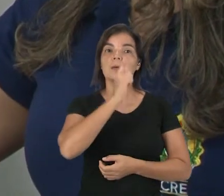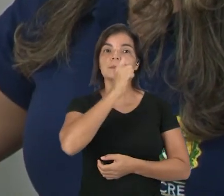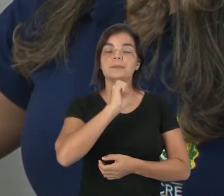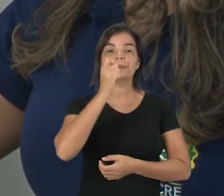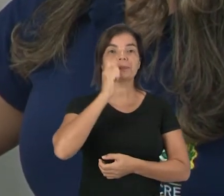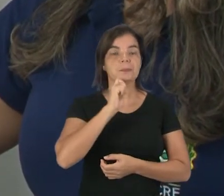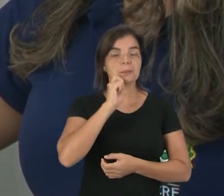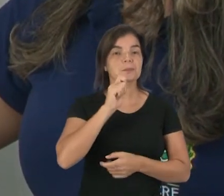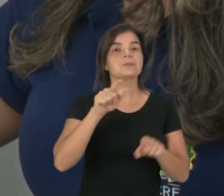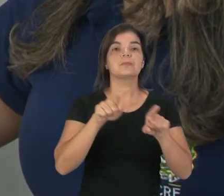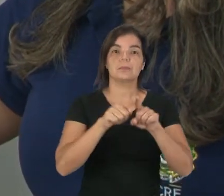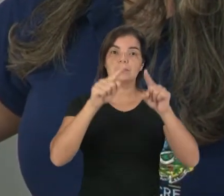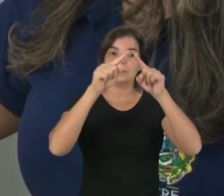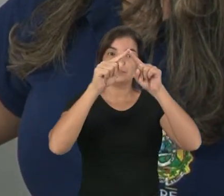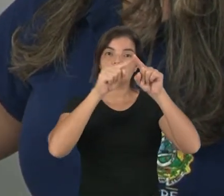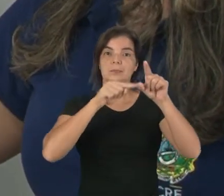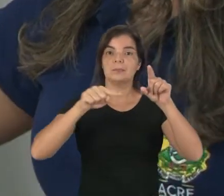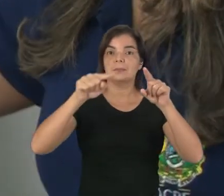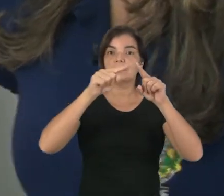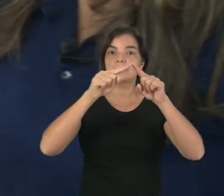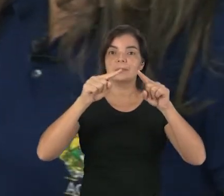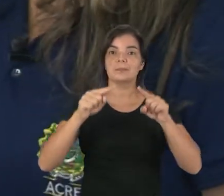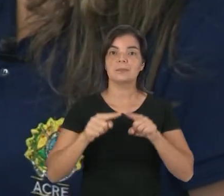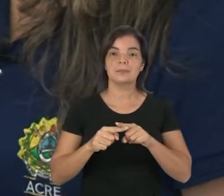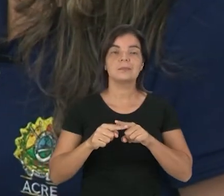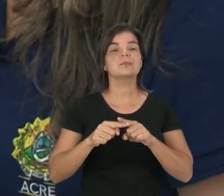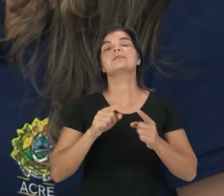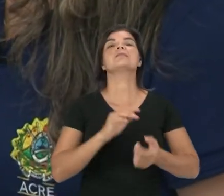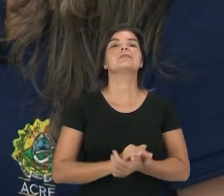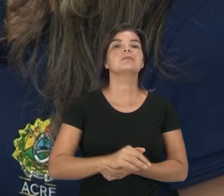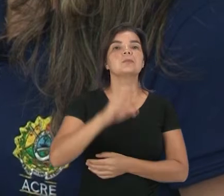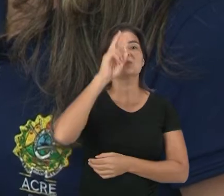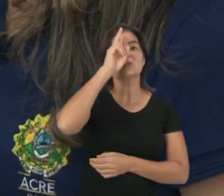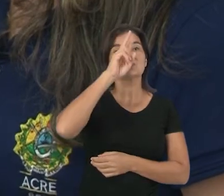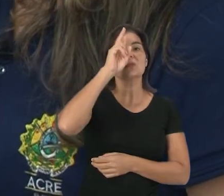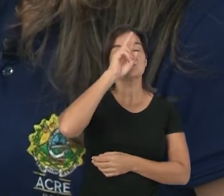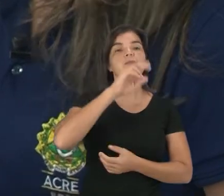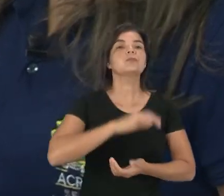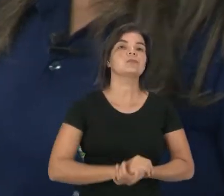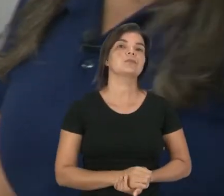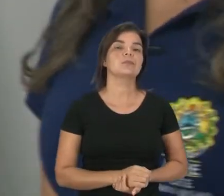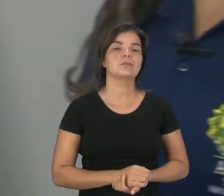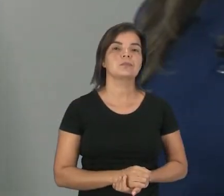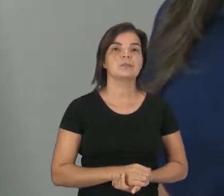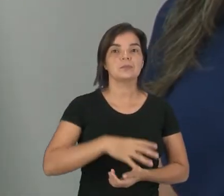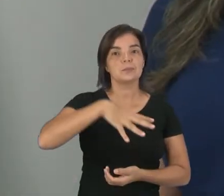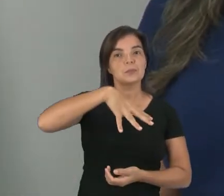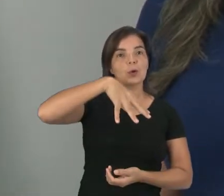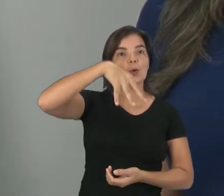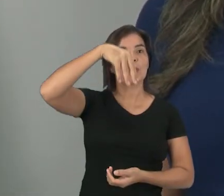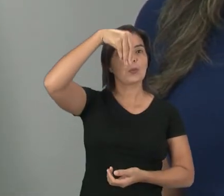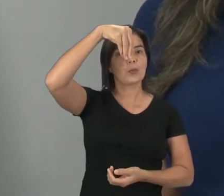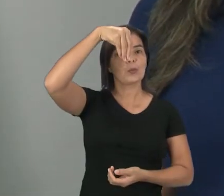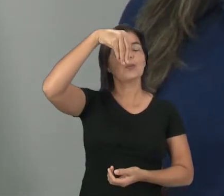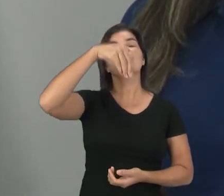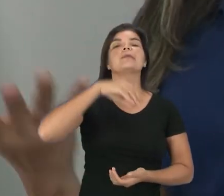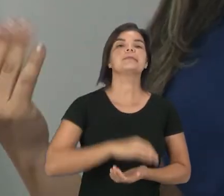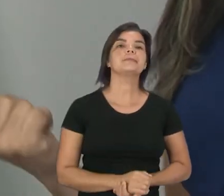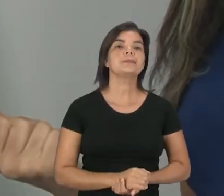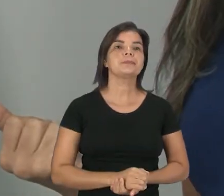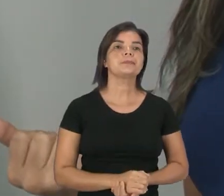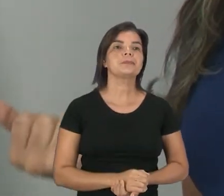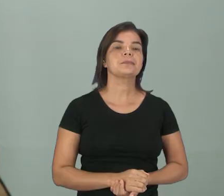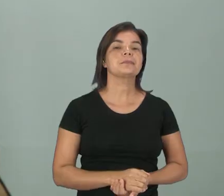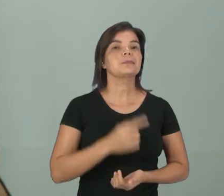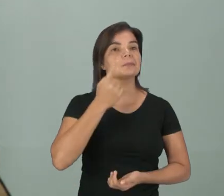sorvete, que nos remete e nos lembra um cone, certo?